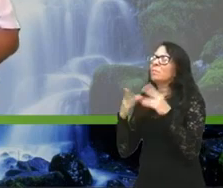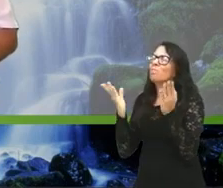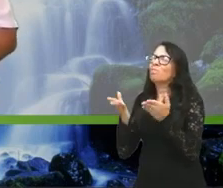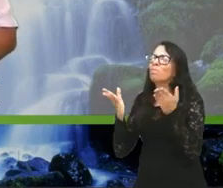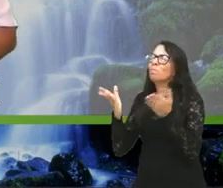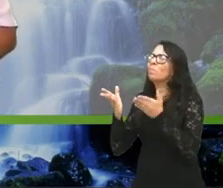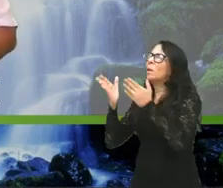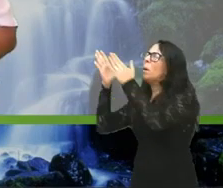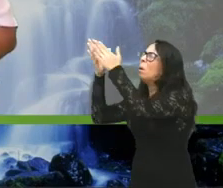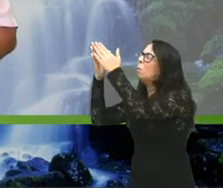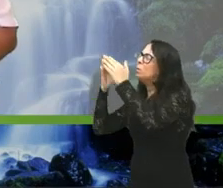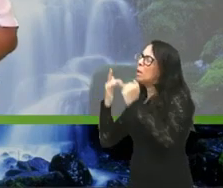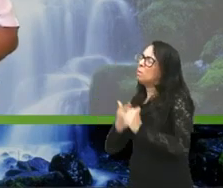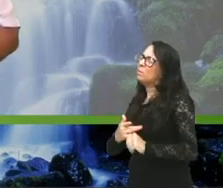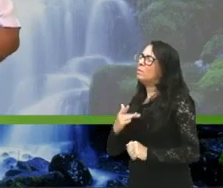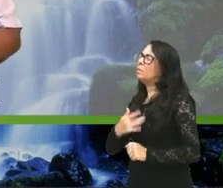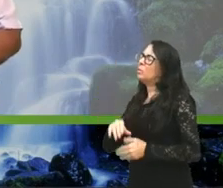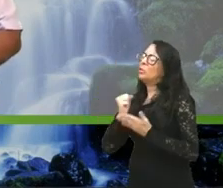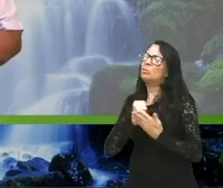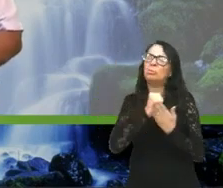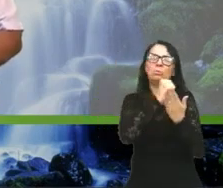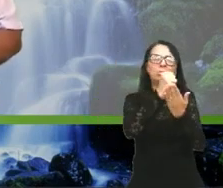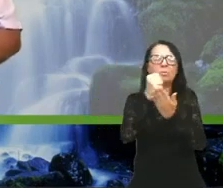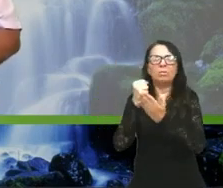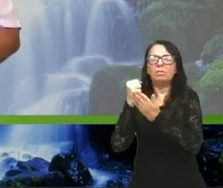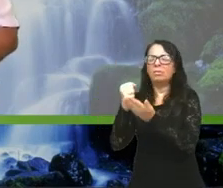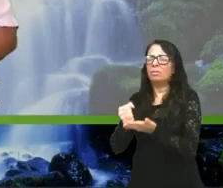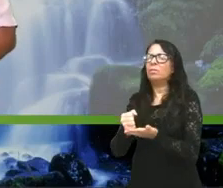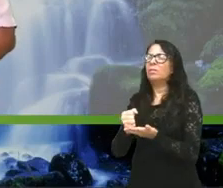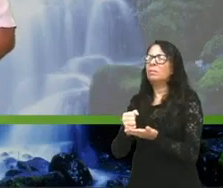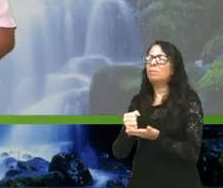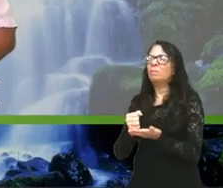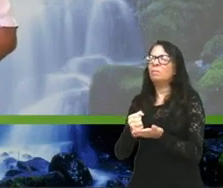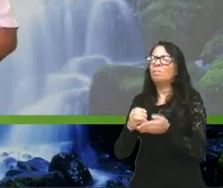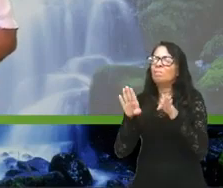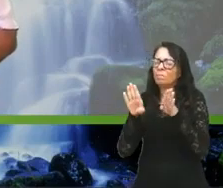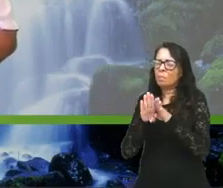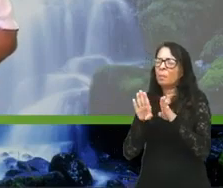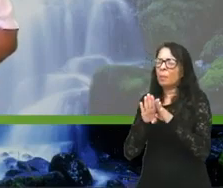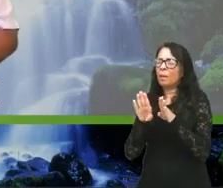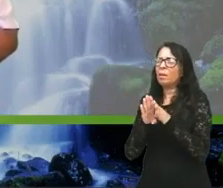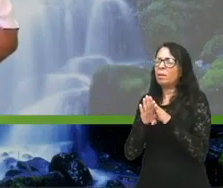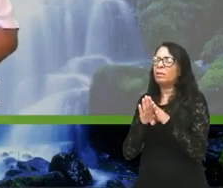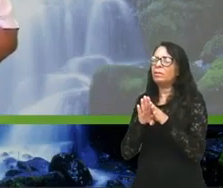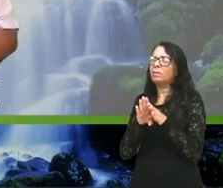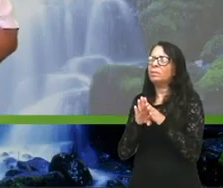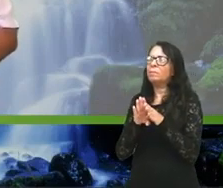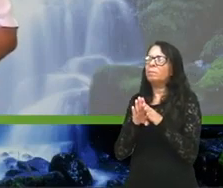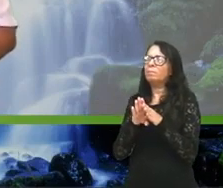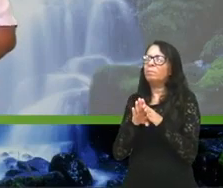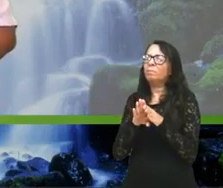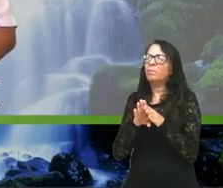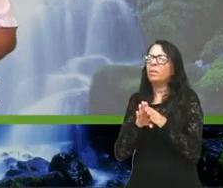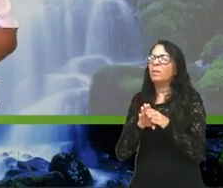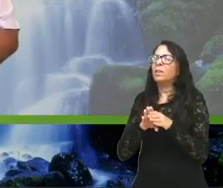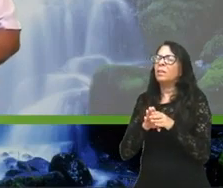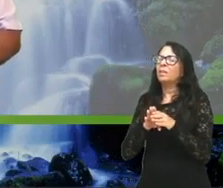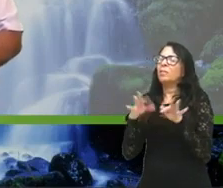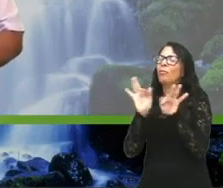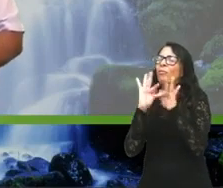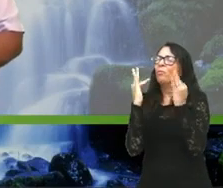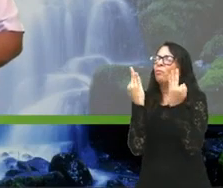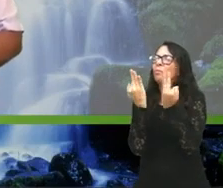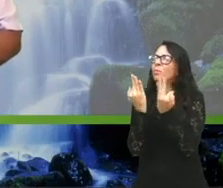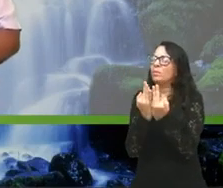choram. Familiares, amigos, ó Deus, conforta o coração deles. E tantos outros, ó Deus, que